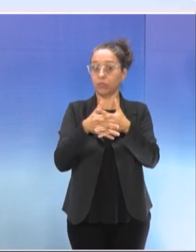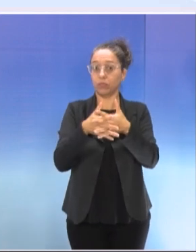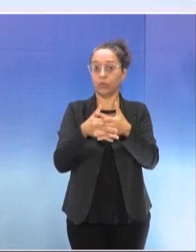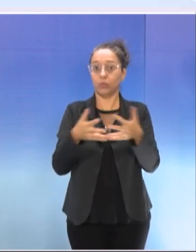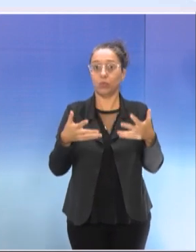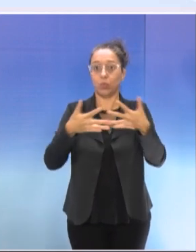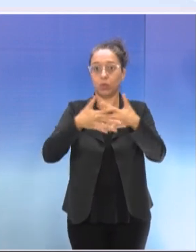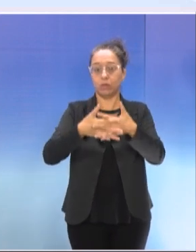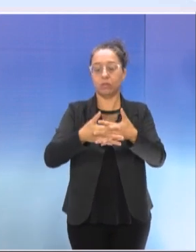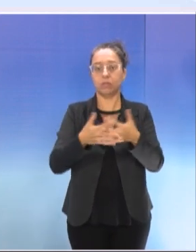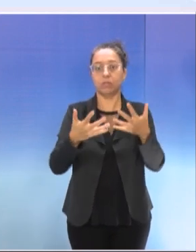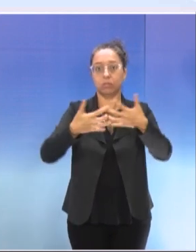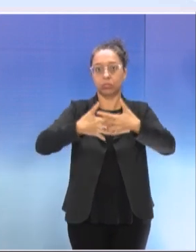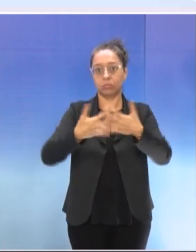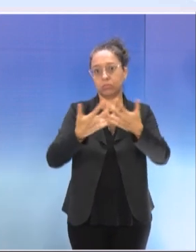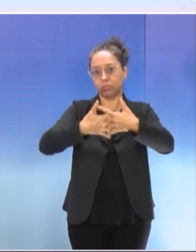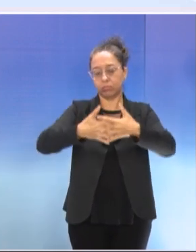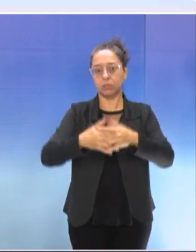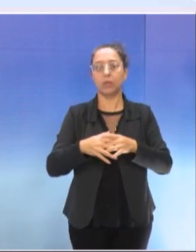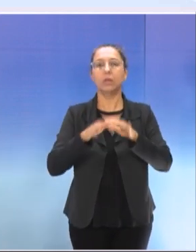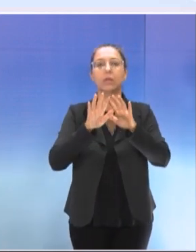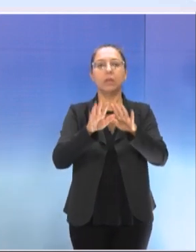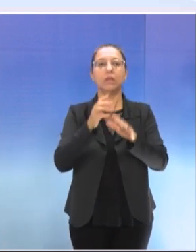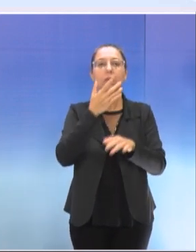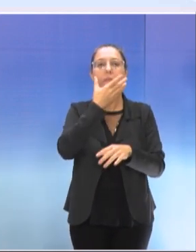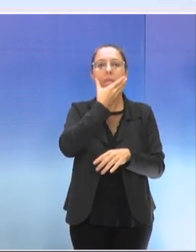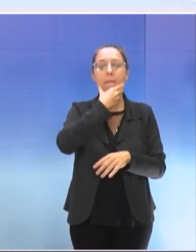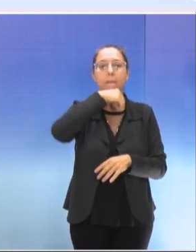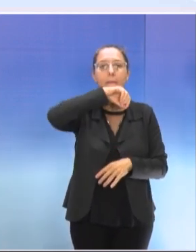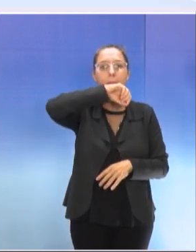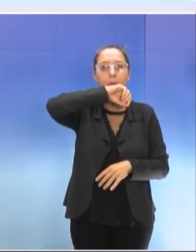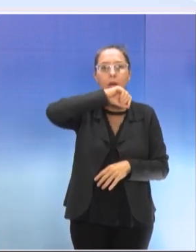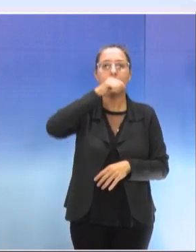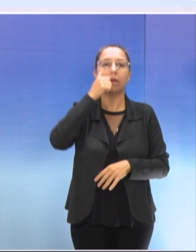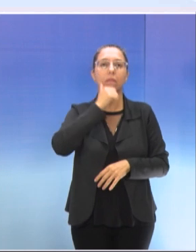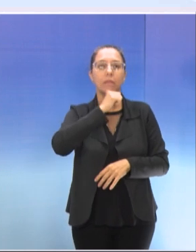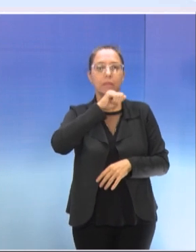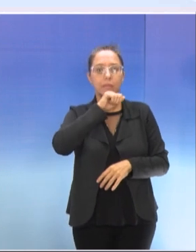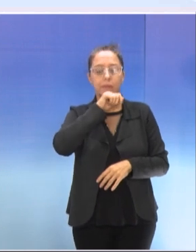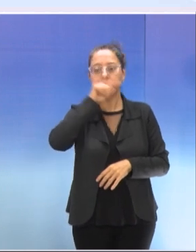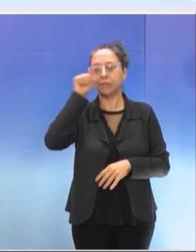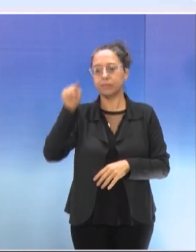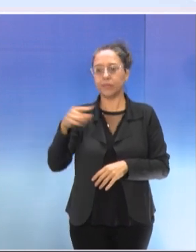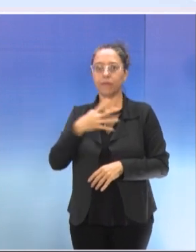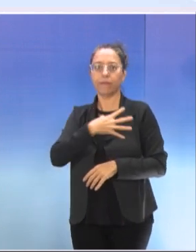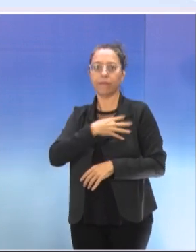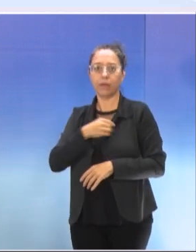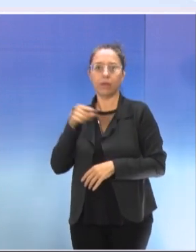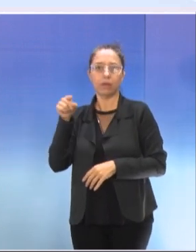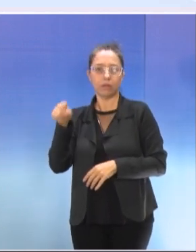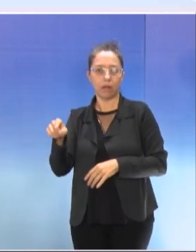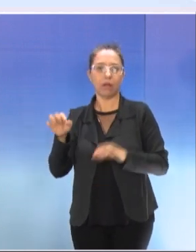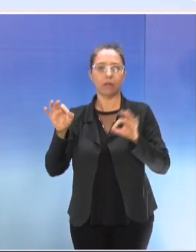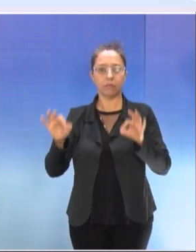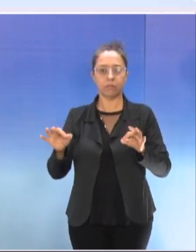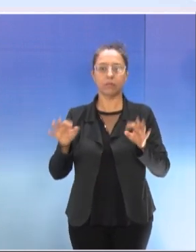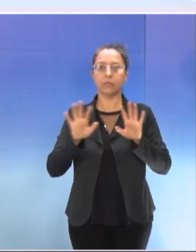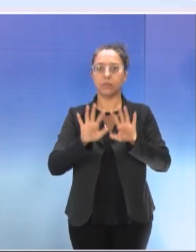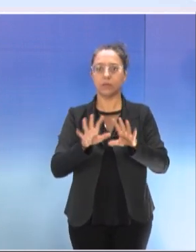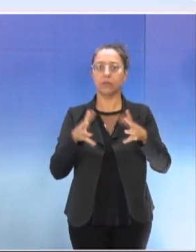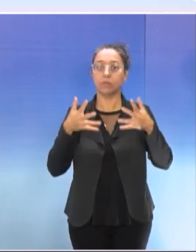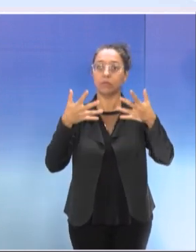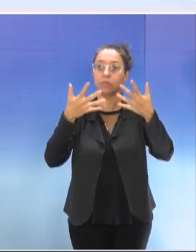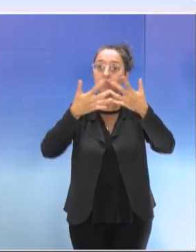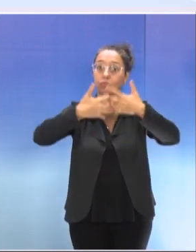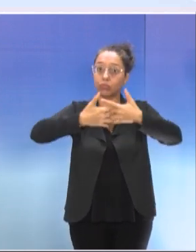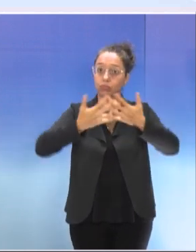regrinha. Pais iguais, com filhos diferentes, os pais são heterozigotos e os filhos homozigoto recessivo. Então, o cruzamento